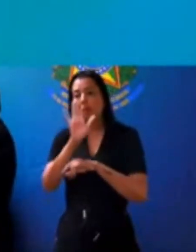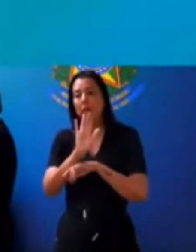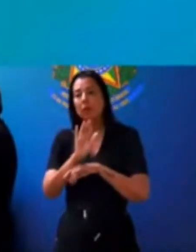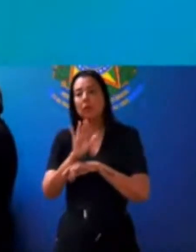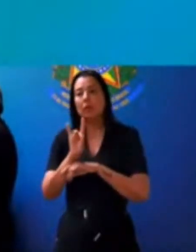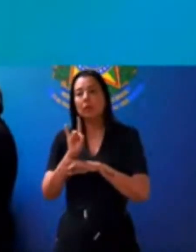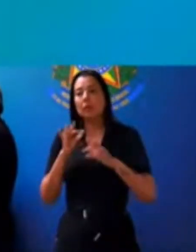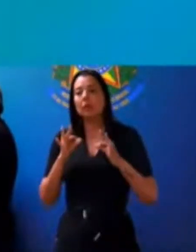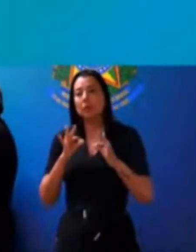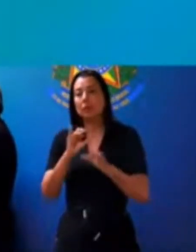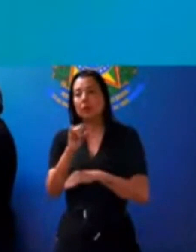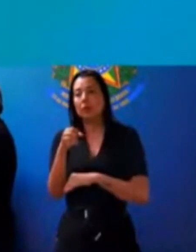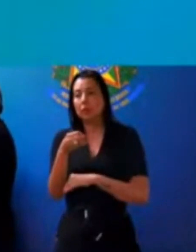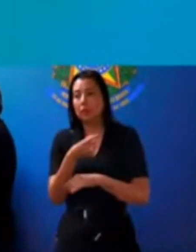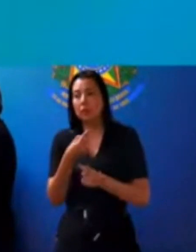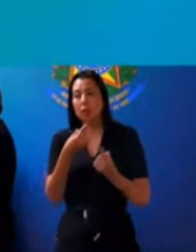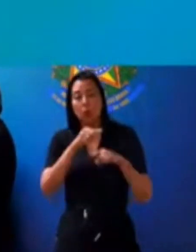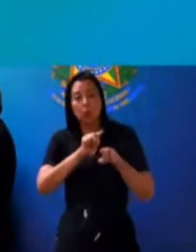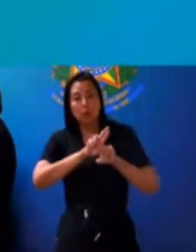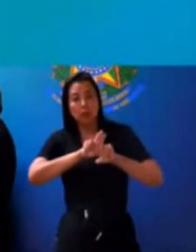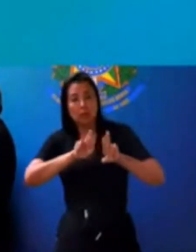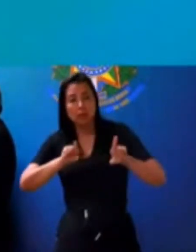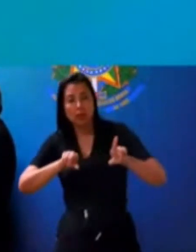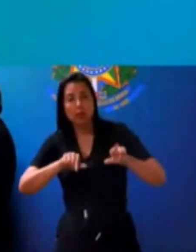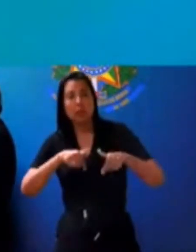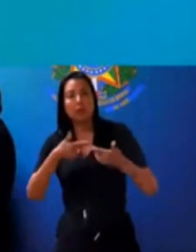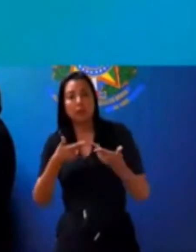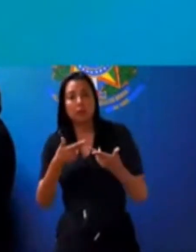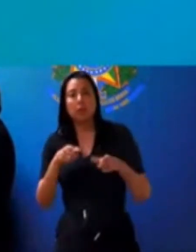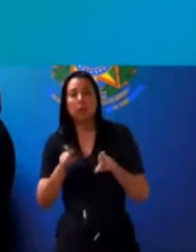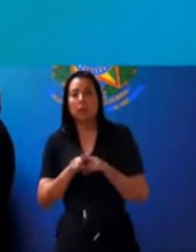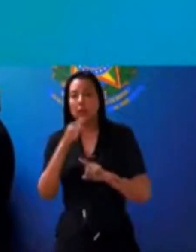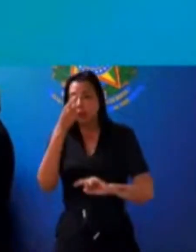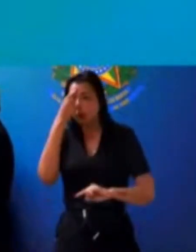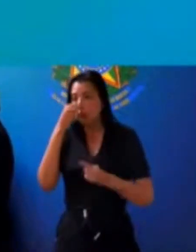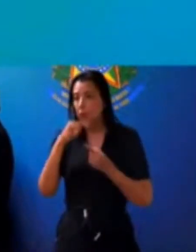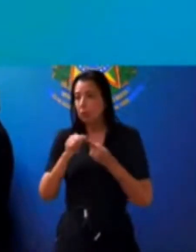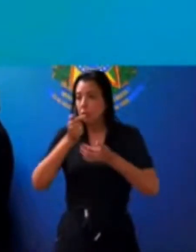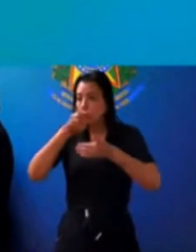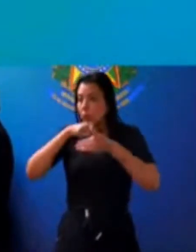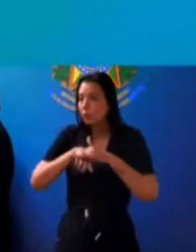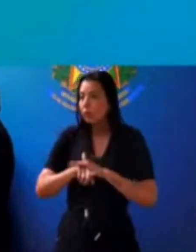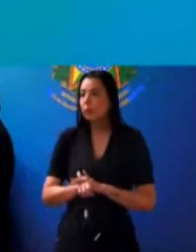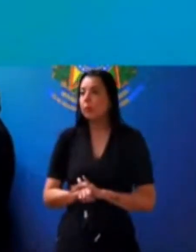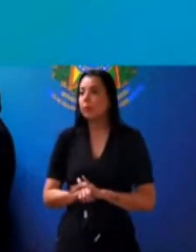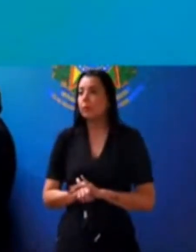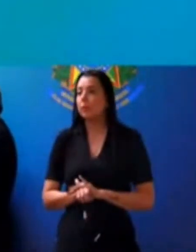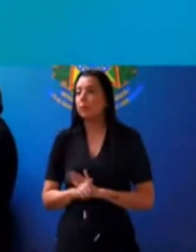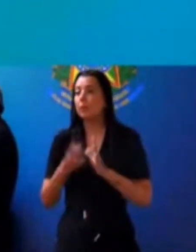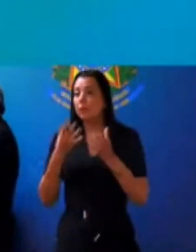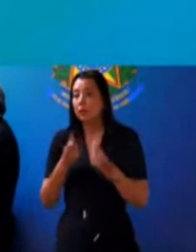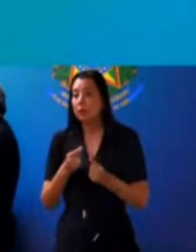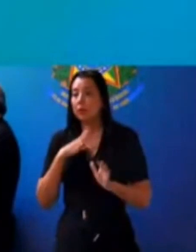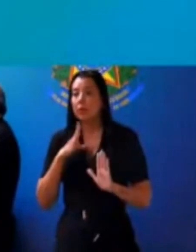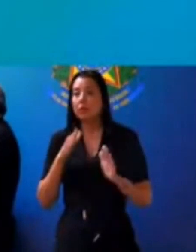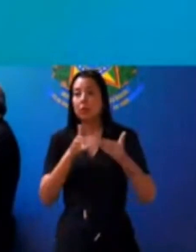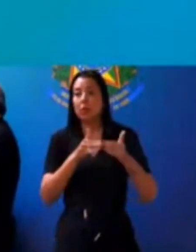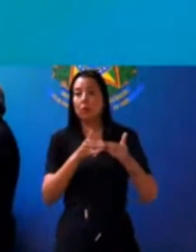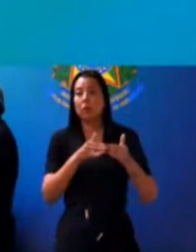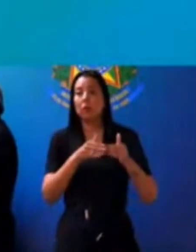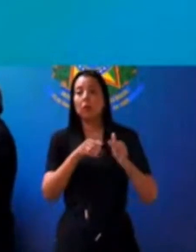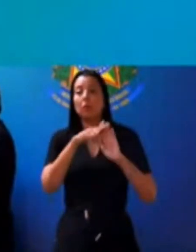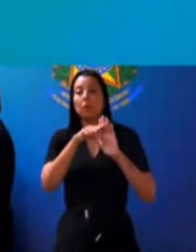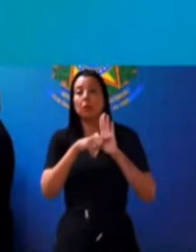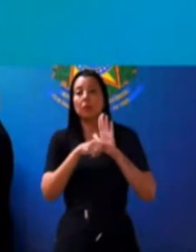Ciência e Tecnologia e inovação combatendo as múltiplas assimetrias que ainda existem em seu interior vamos ter foco em programas